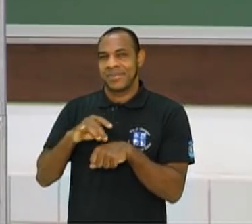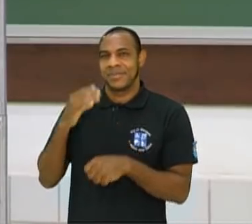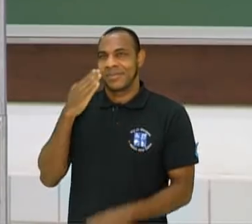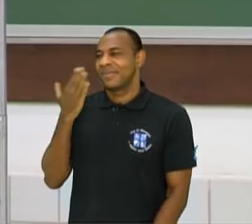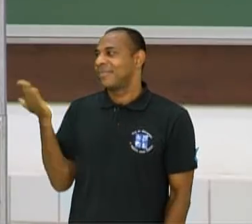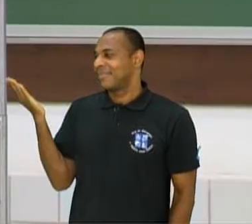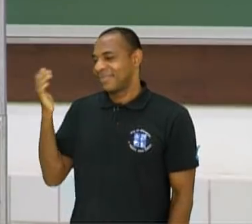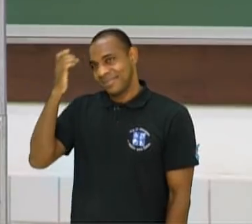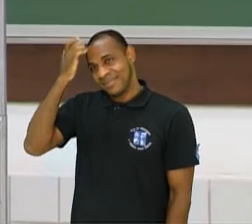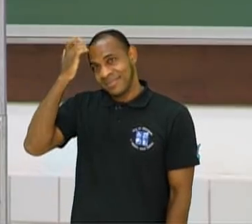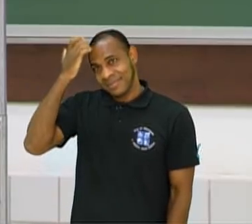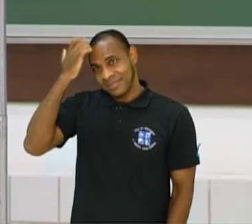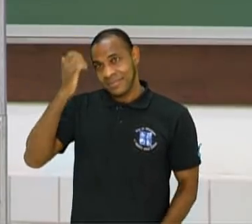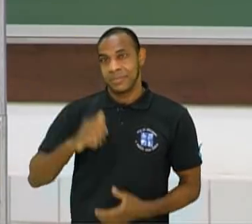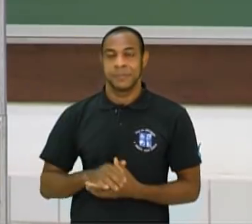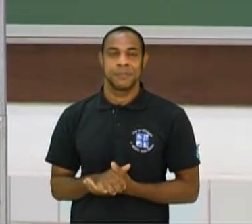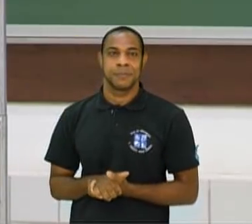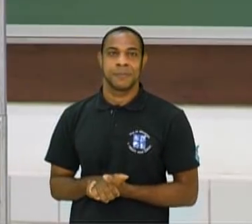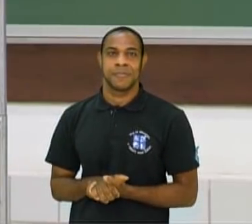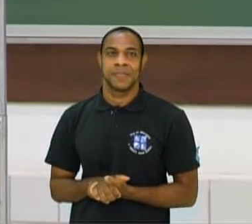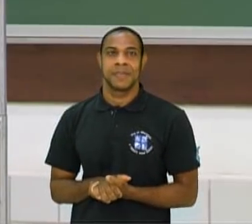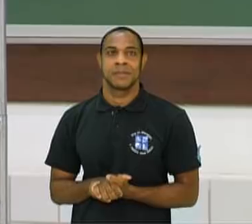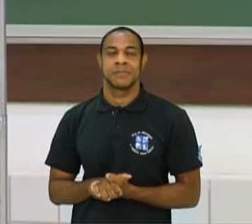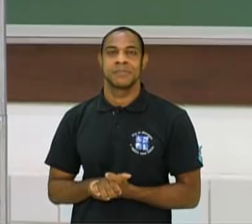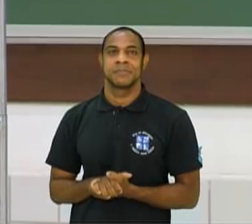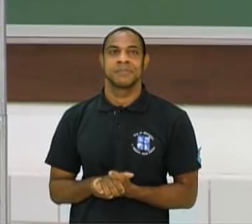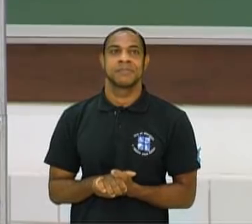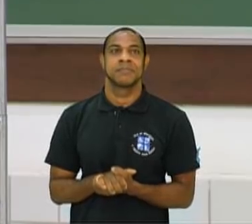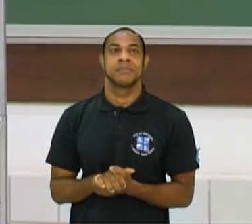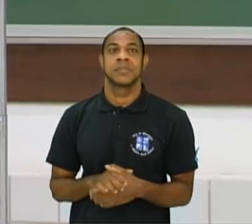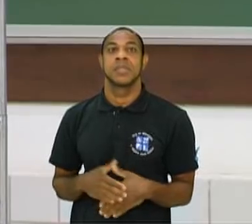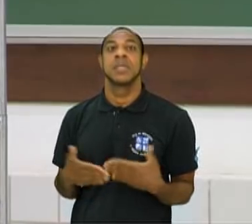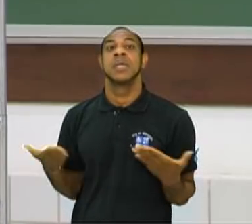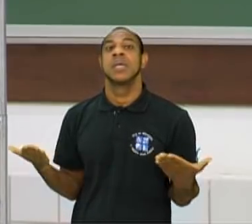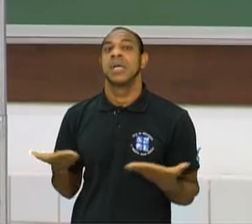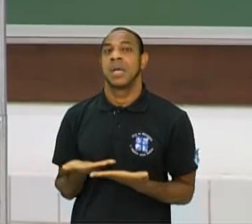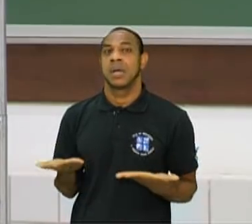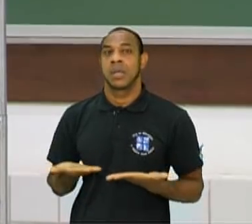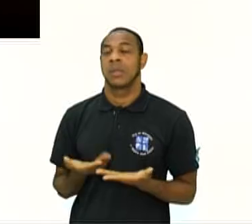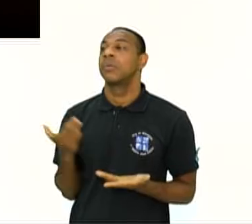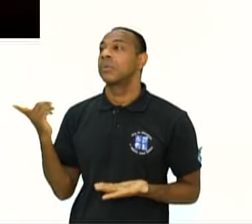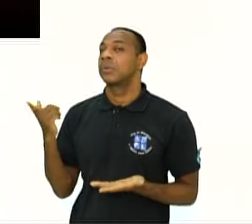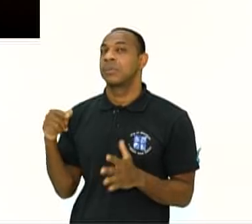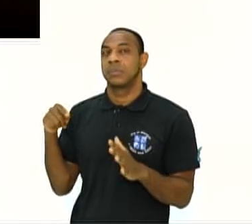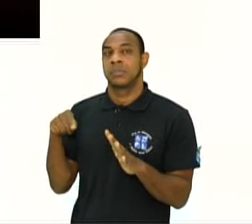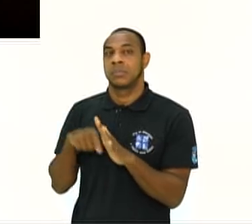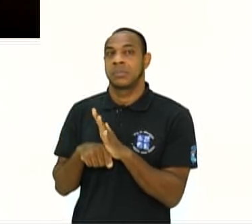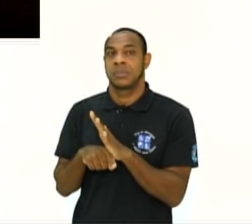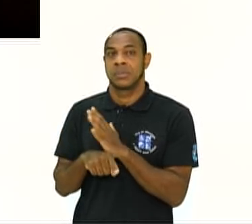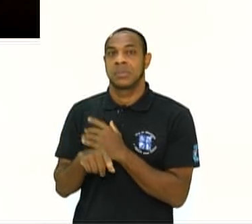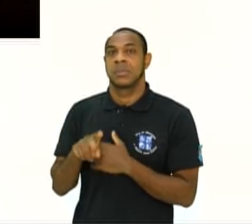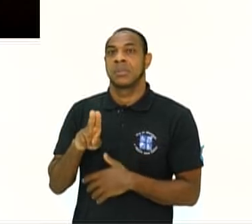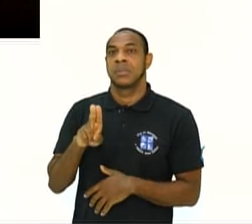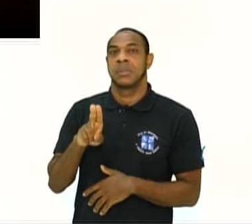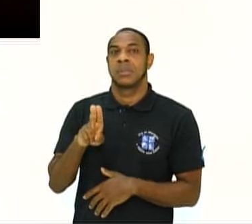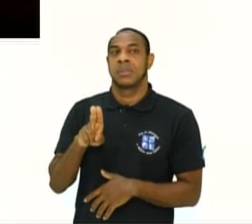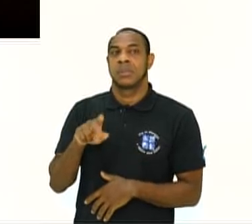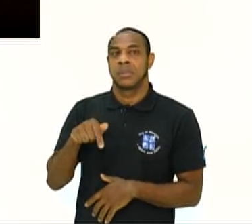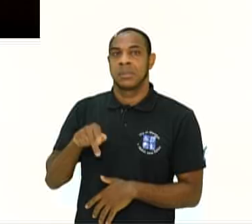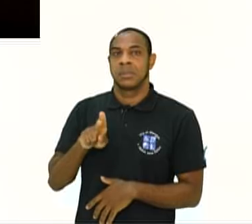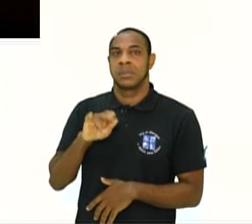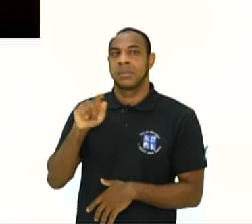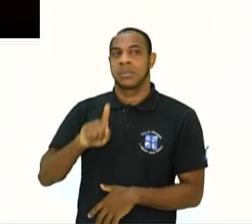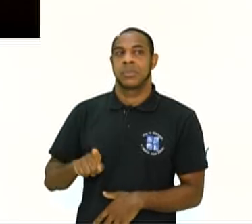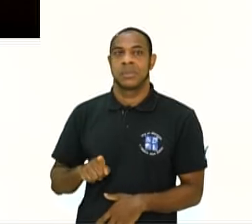Halloween, essas palavrinhas que são usadas. E agora nós vamos para o nosso Halloween Quiz. São aquelas